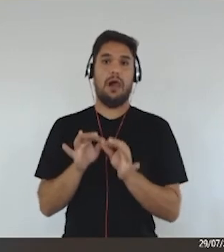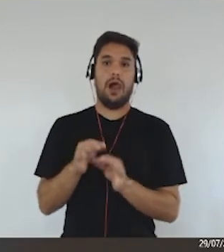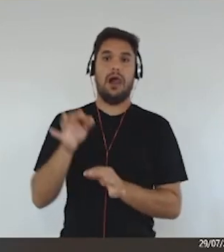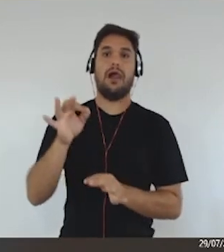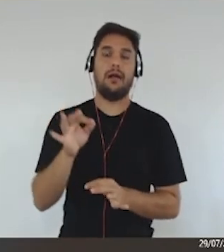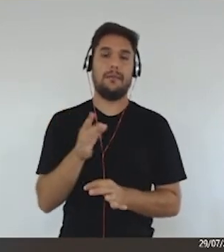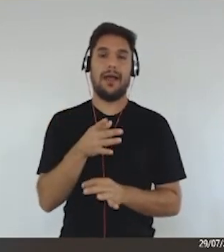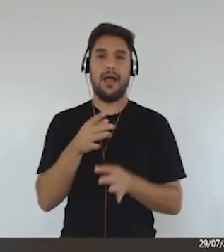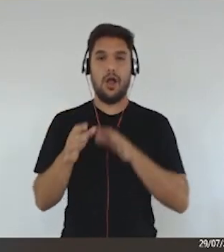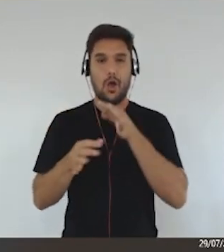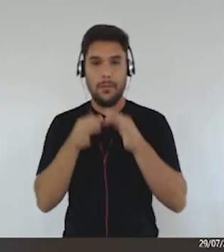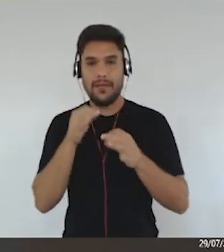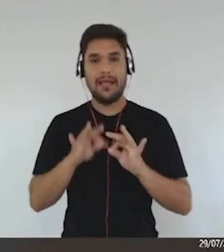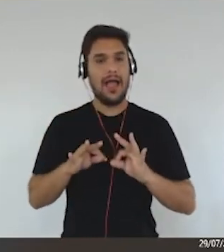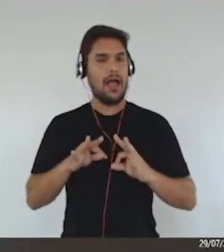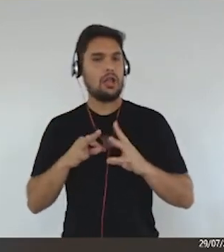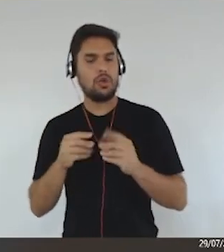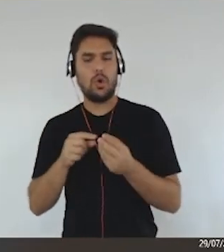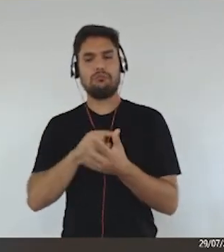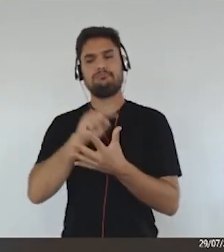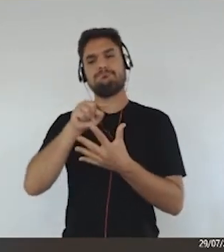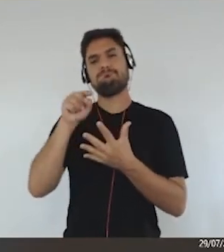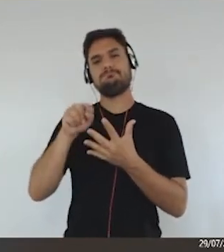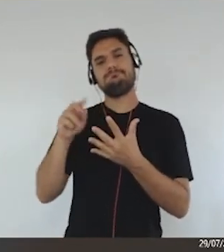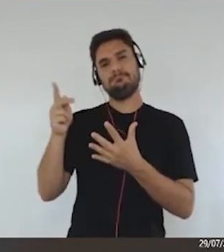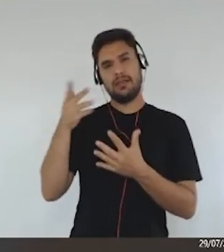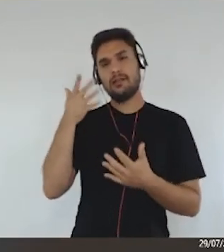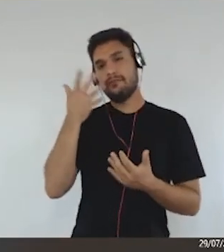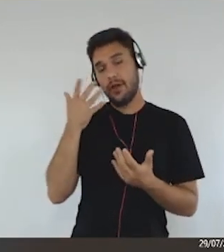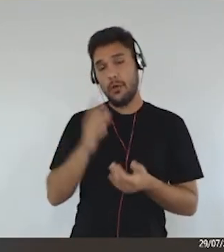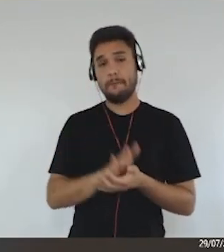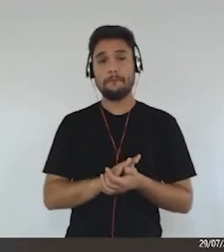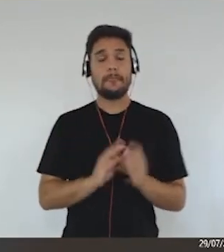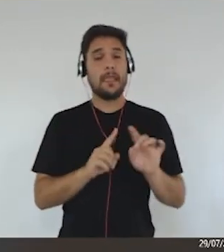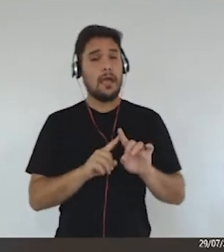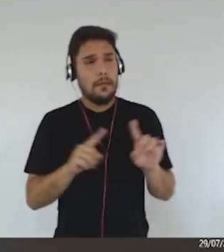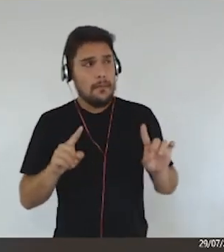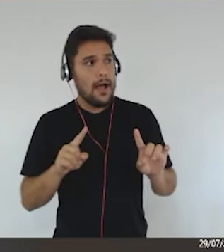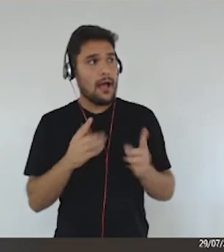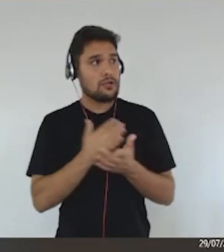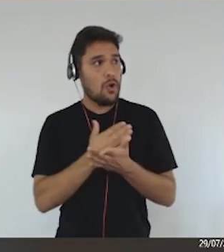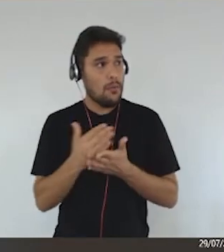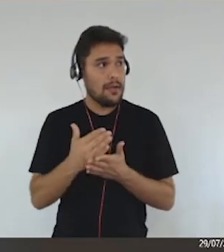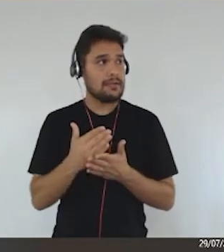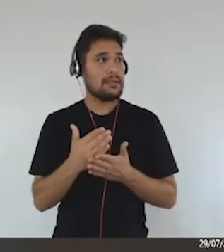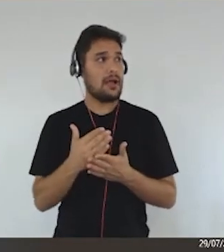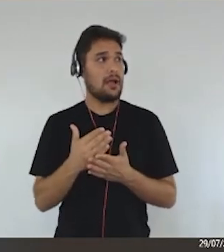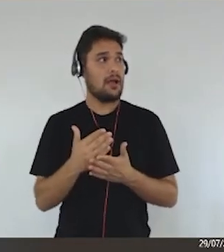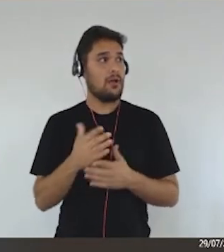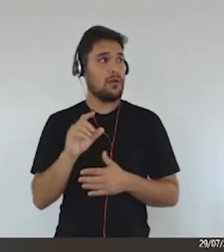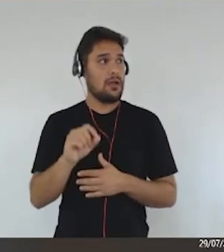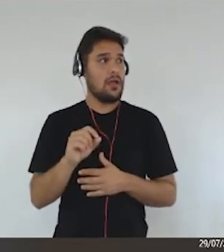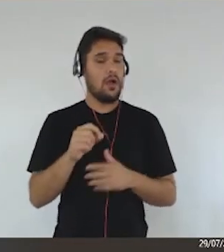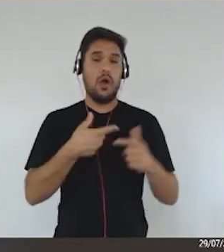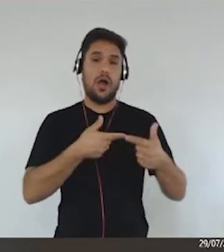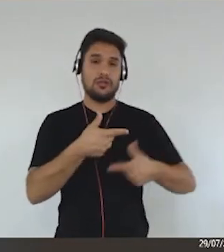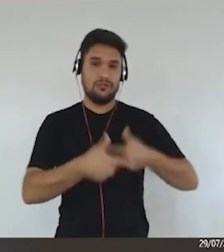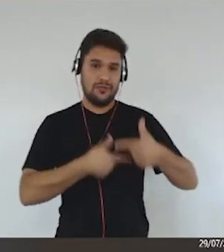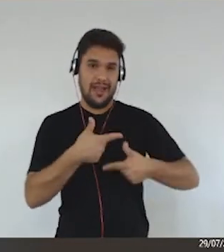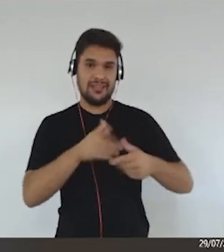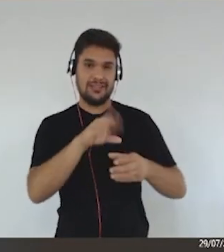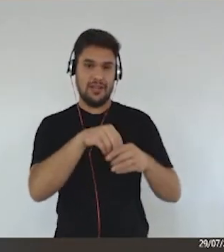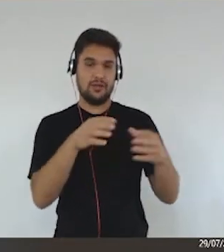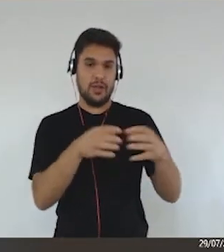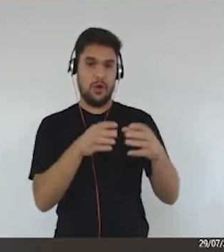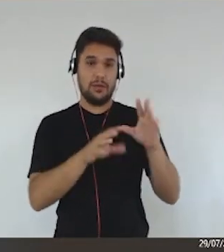de comentar todos os excelentes pontos que foram levantados, mas talvez começar de trás para frente, porque, como atividade da Comissão